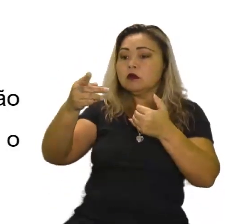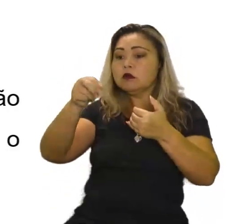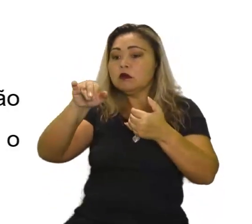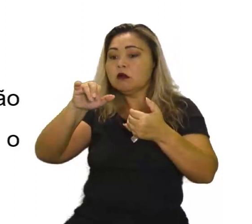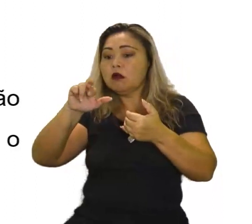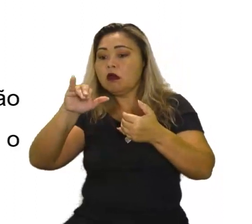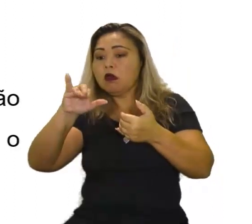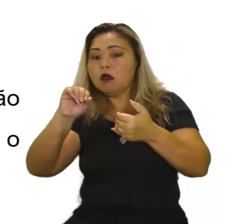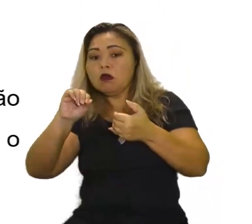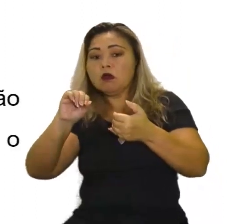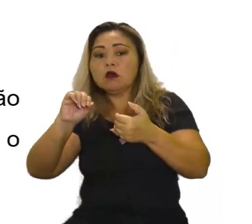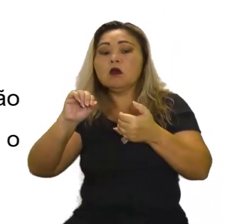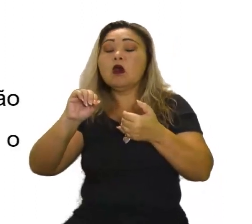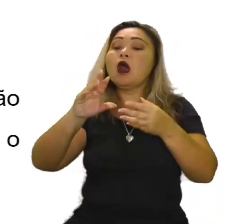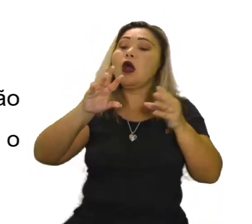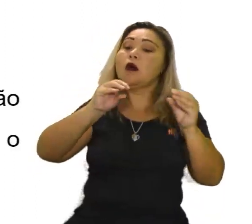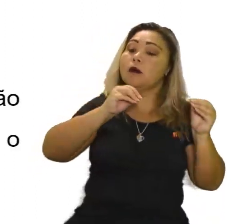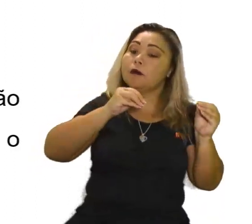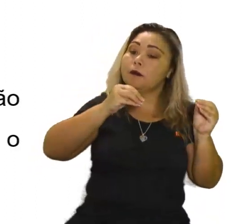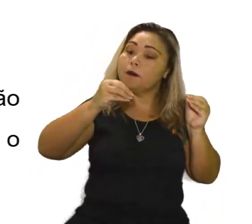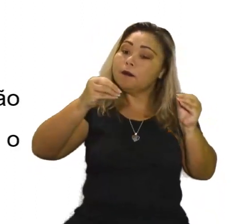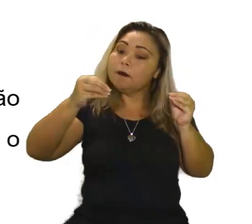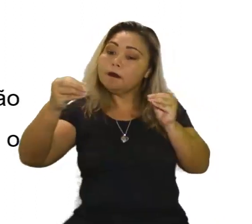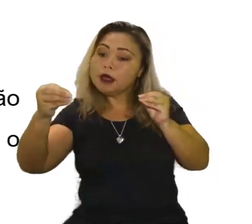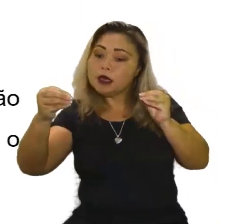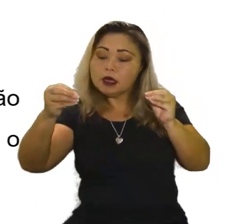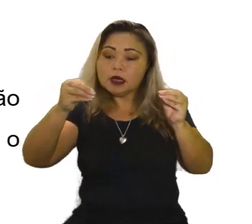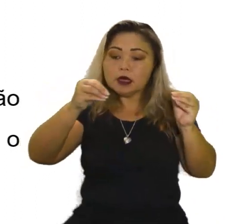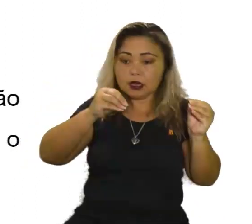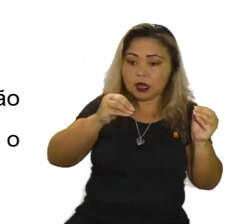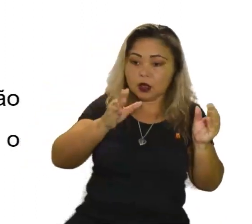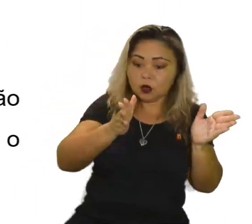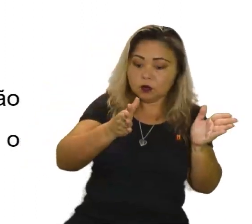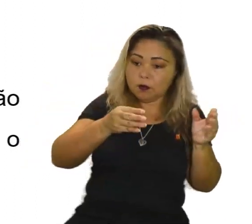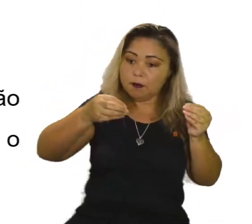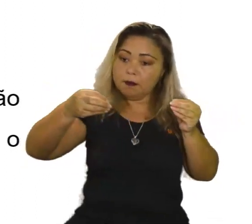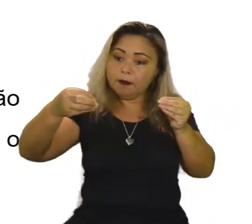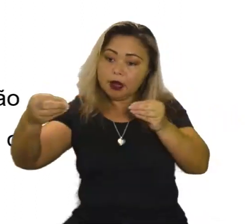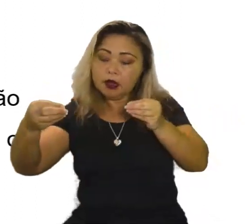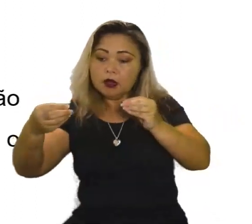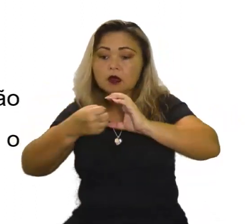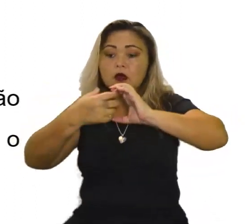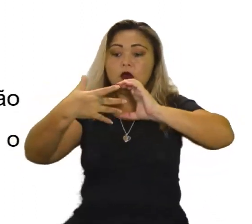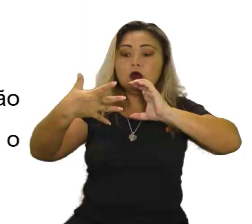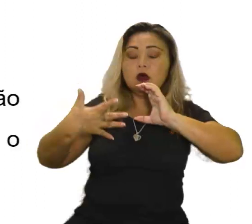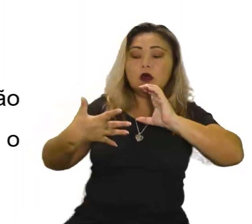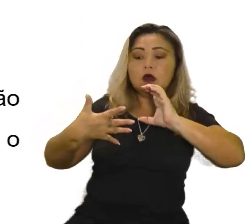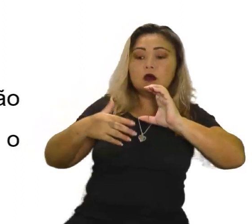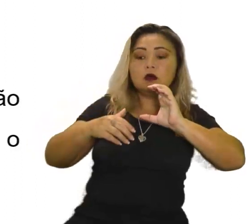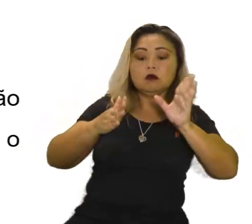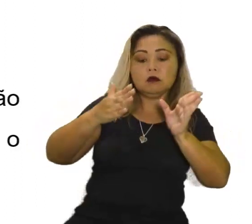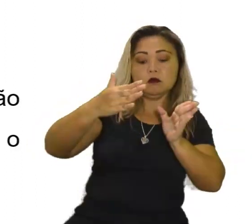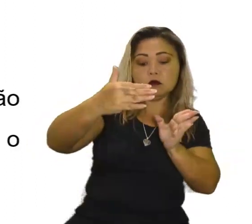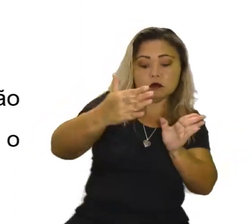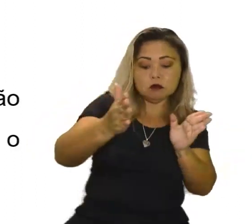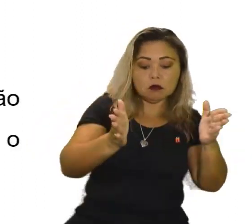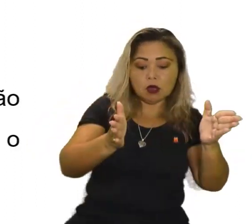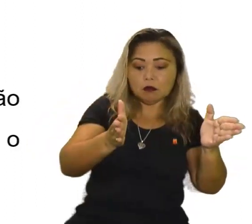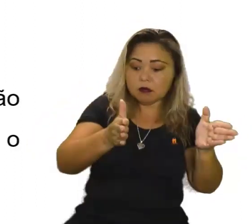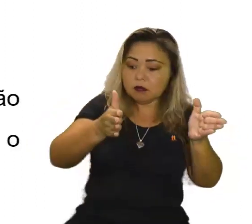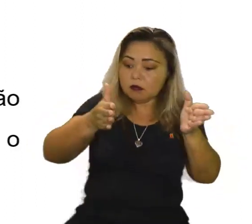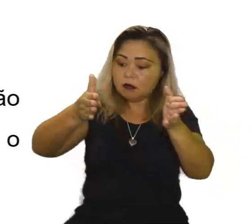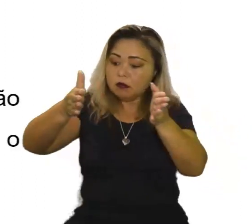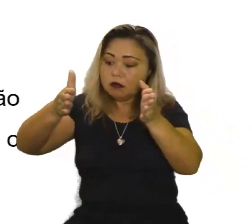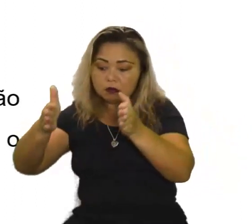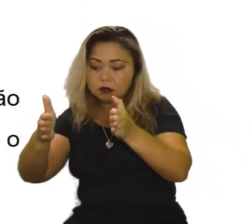o apiário migratório. Para o apiário migratório, é caracterizado por mudança do apiário.